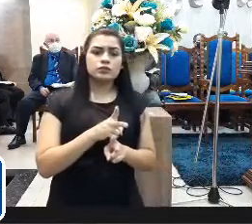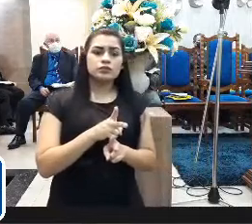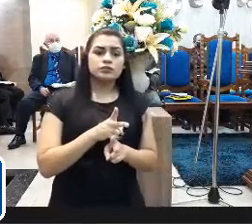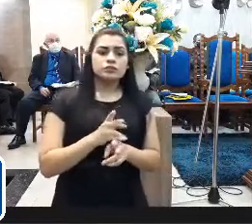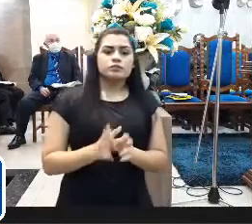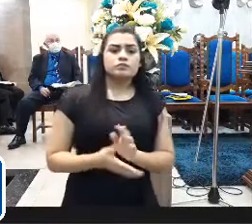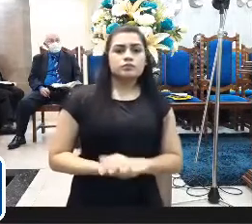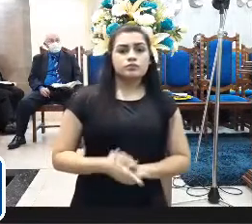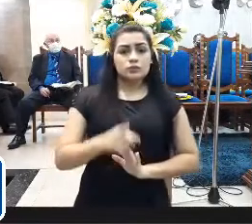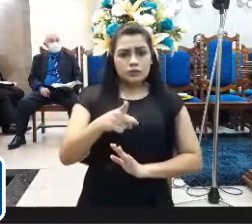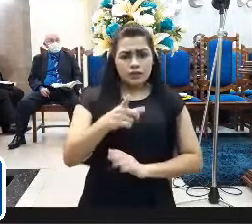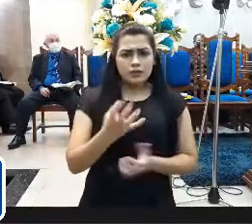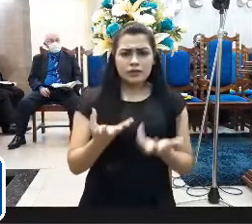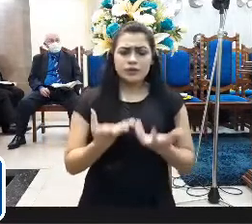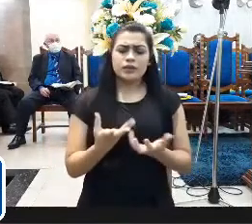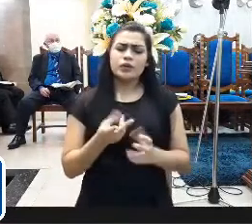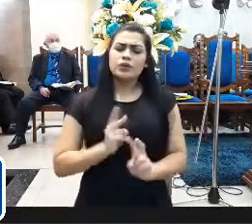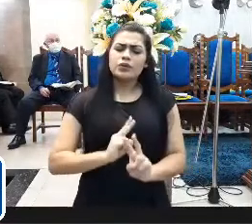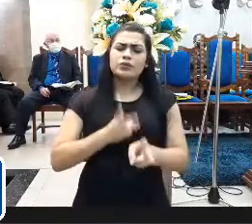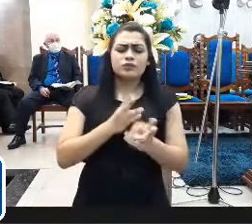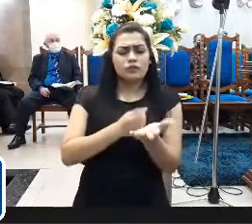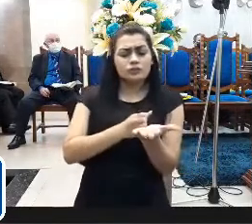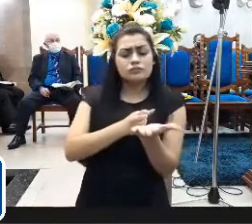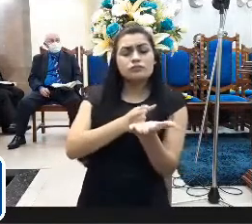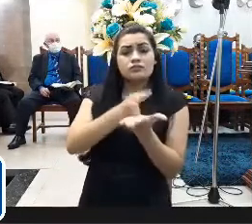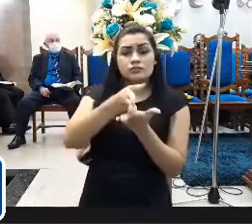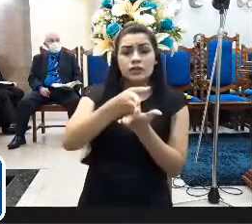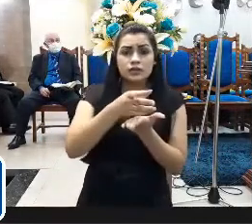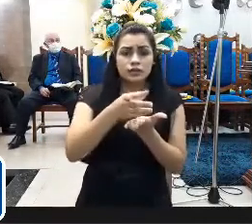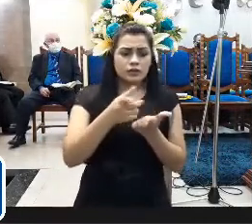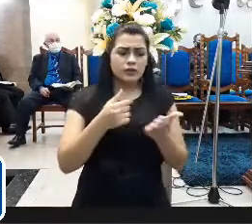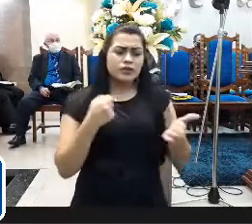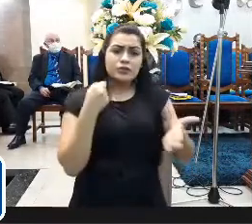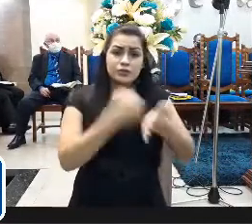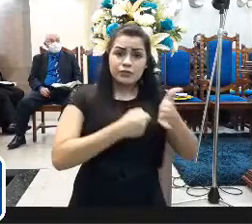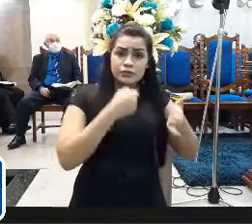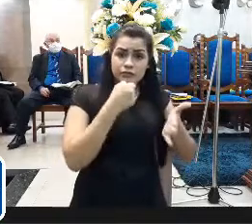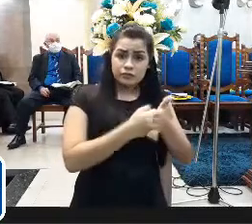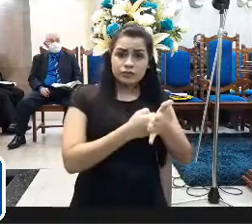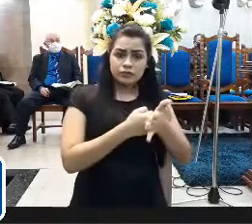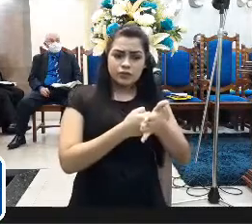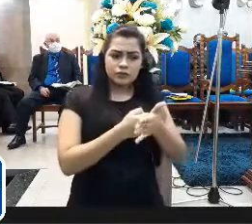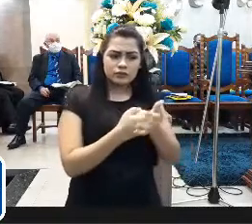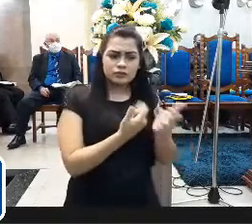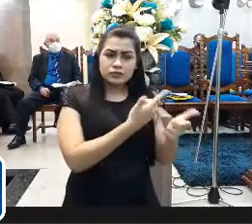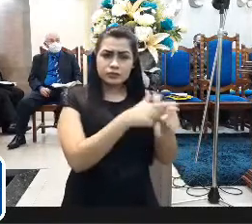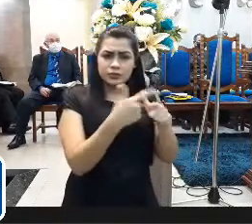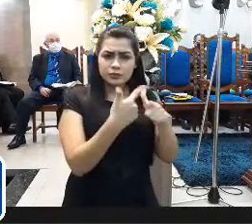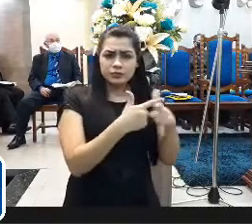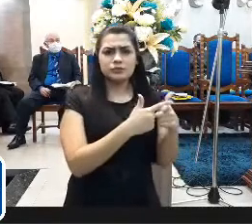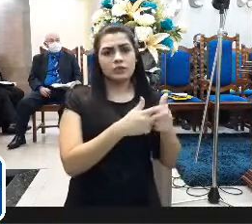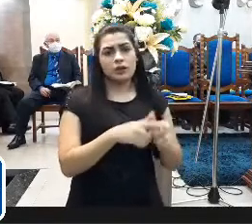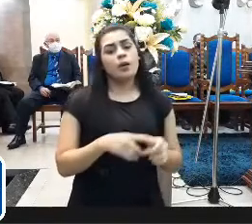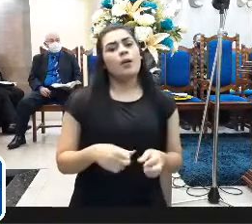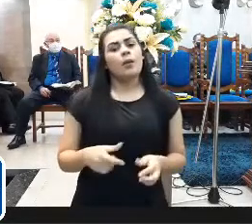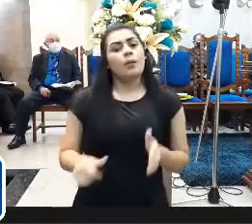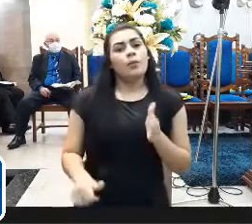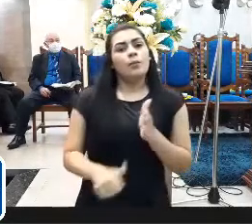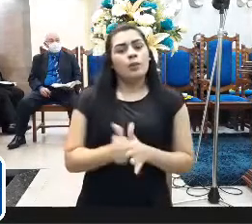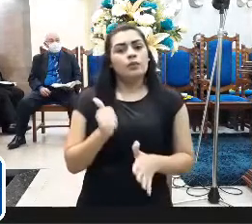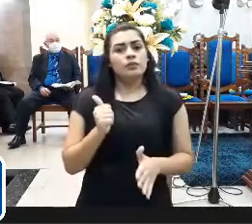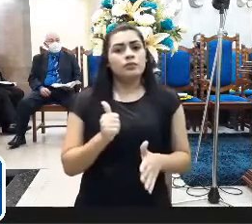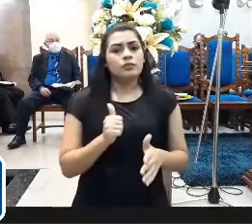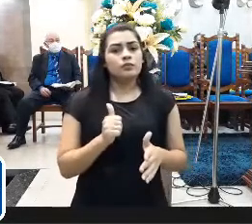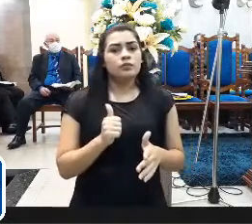quer continuar nessa caminhada, enfrentando toda dificuldade? Primeiro, cinja os lombos do seu entendimento.